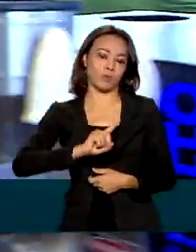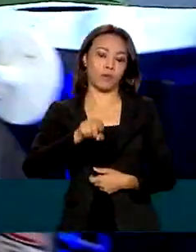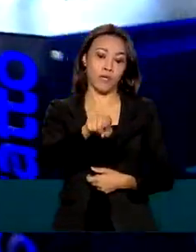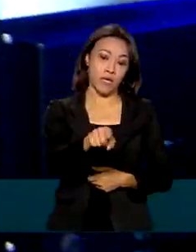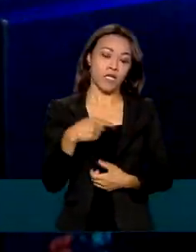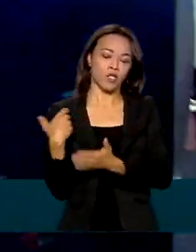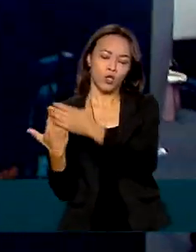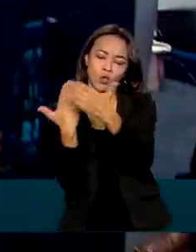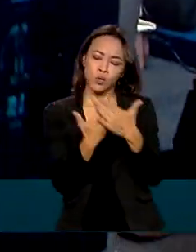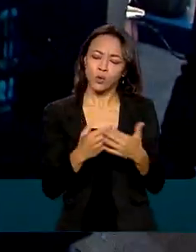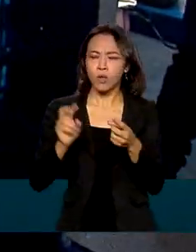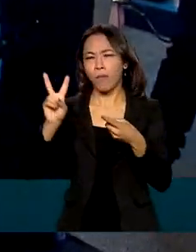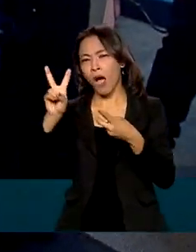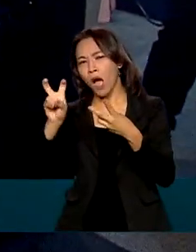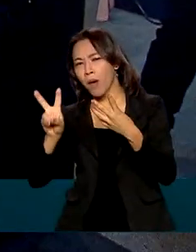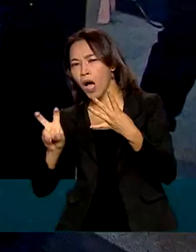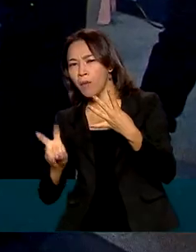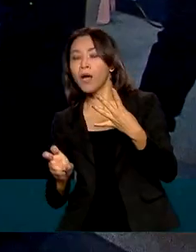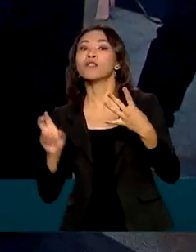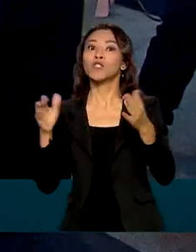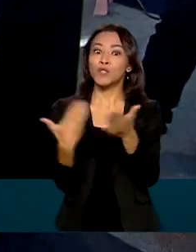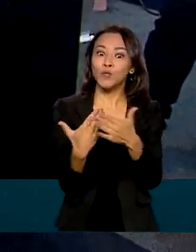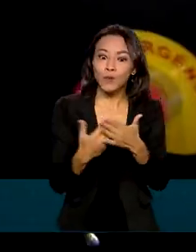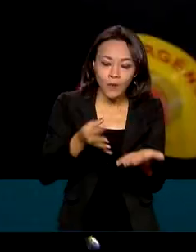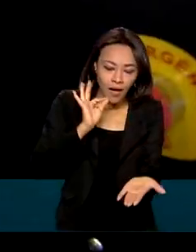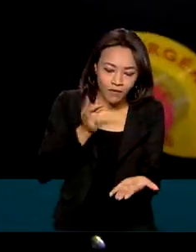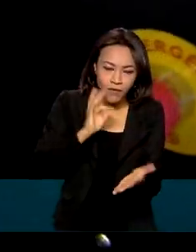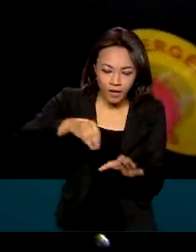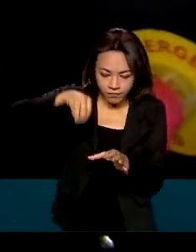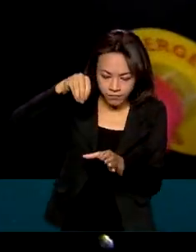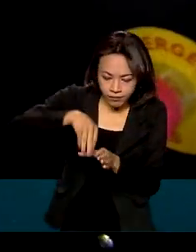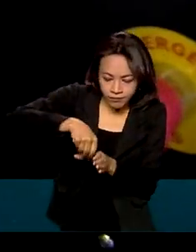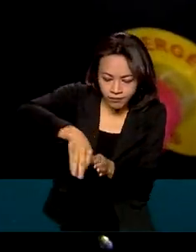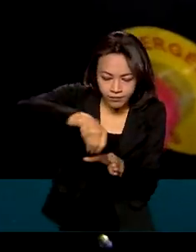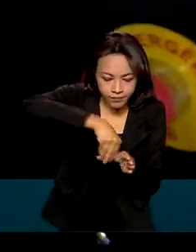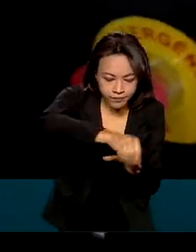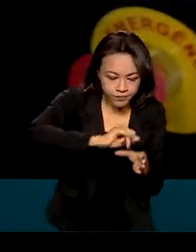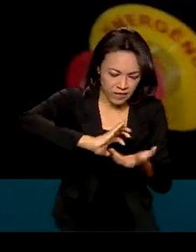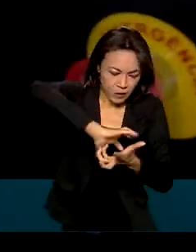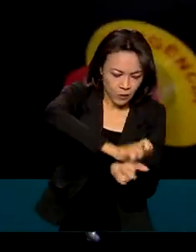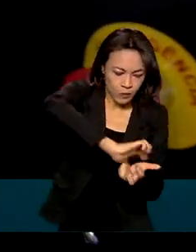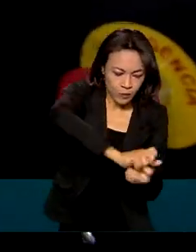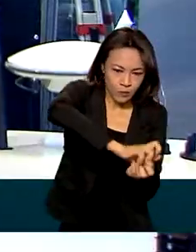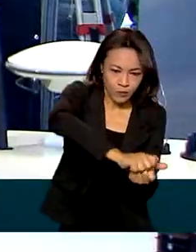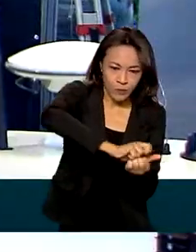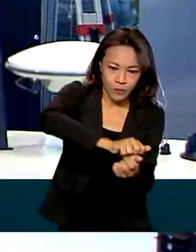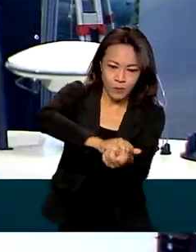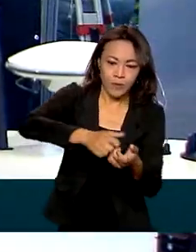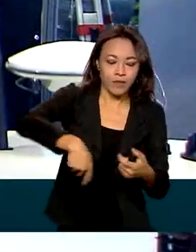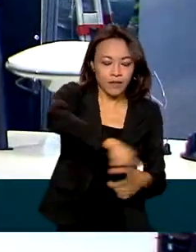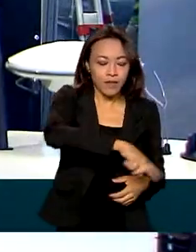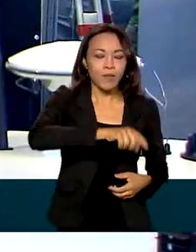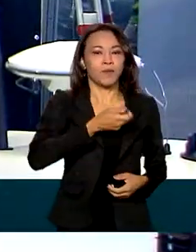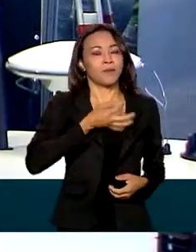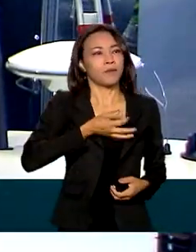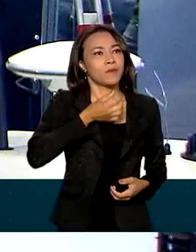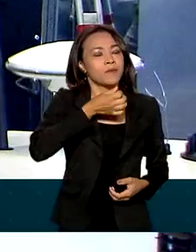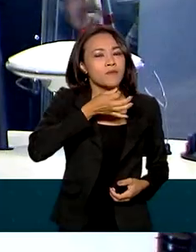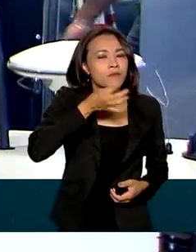culturas estudadas está o café, desde o plantio, passando pela qualificação até a degustação da